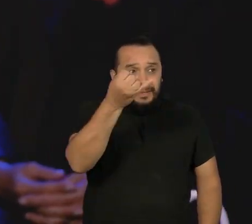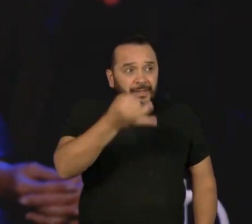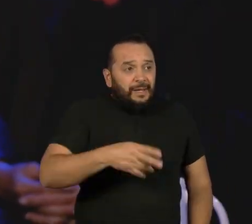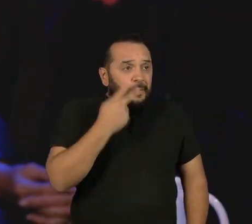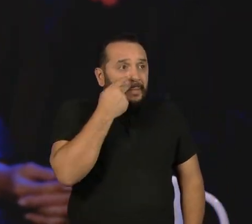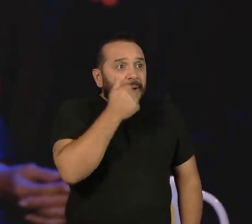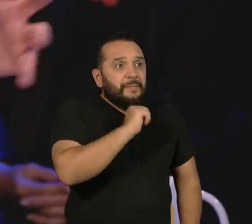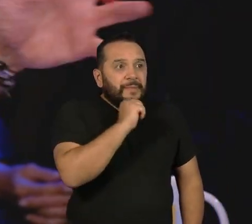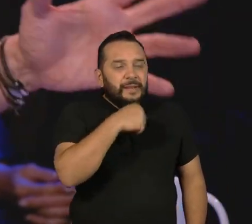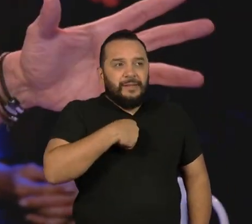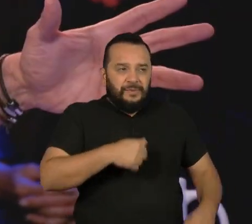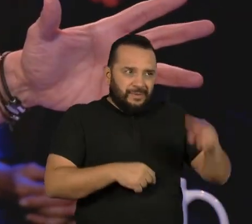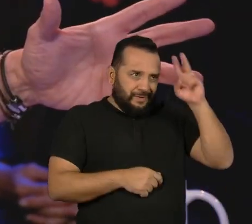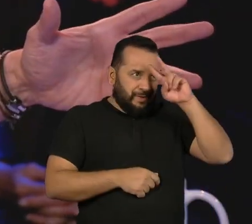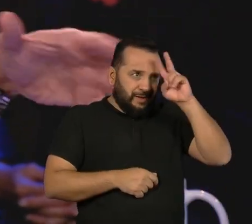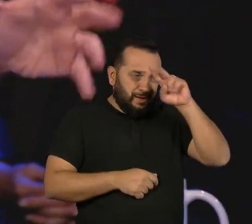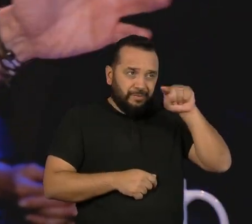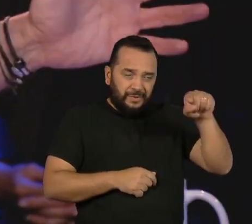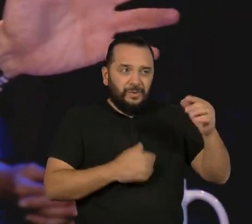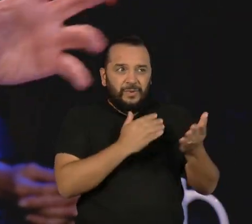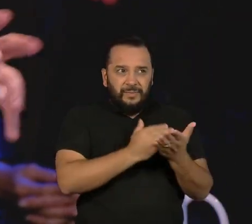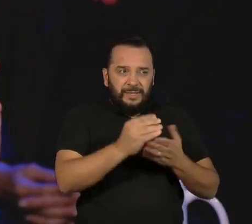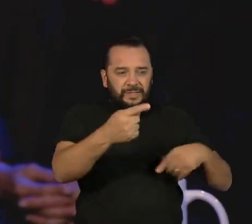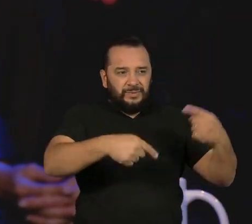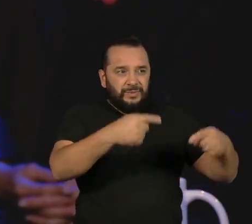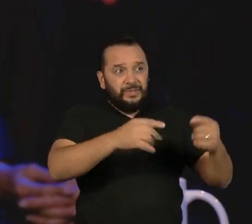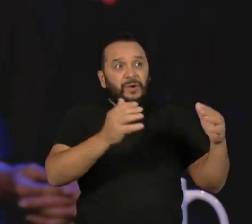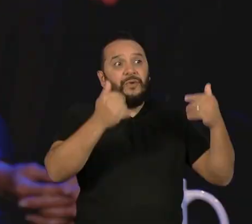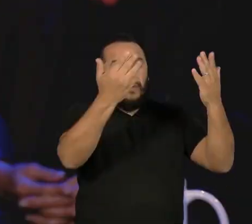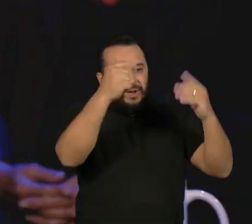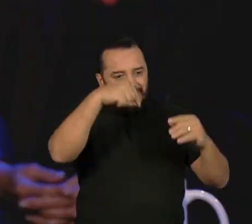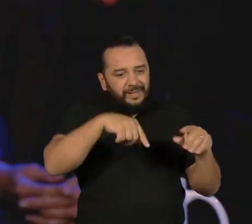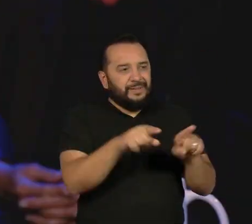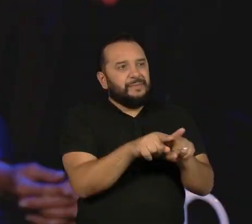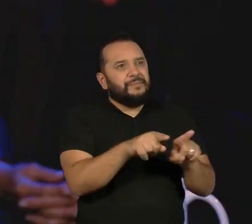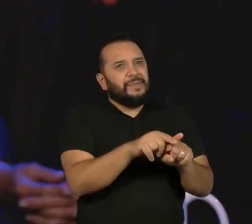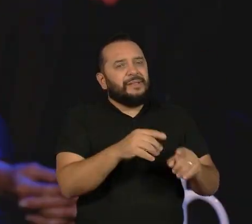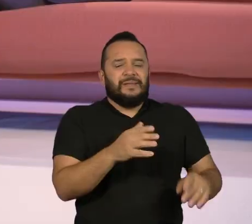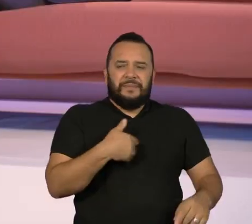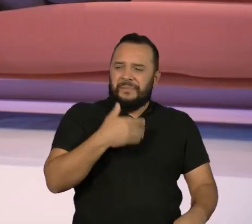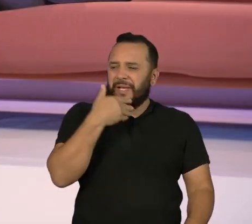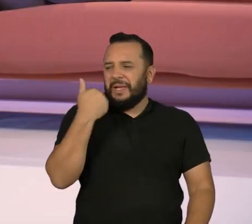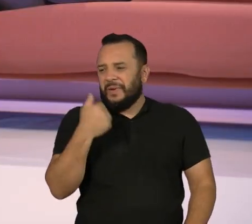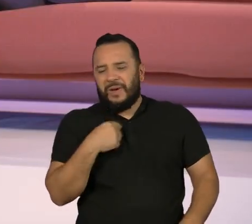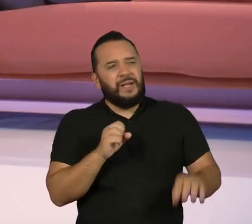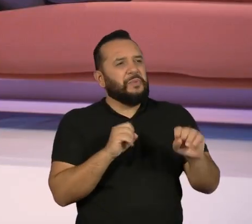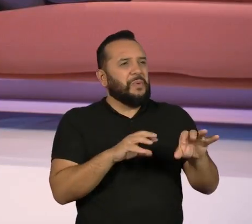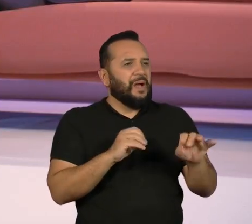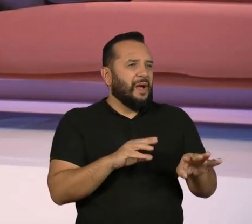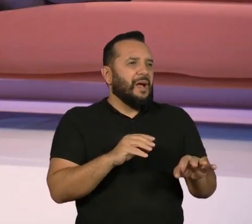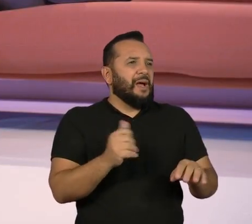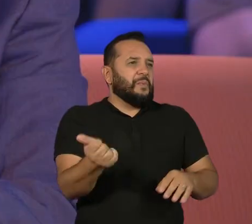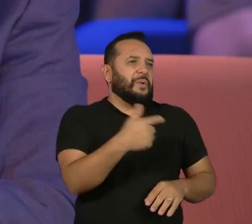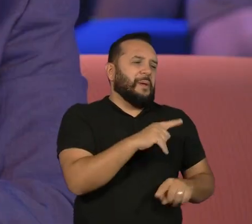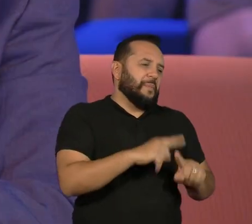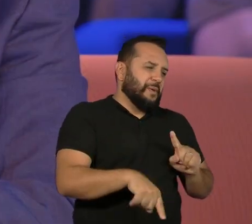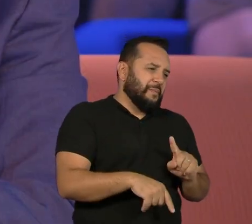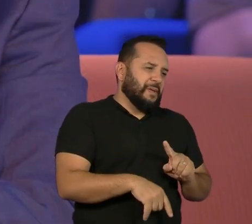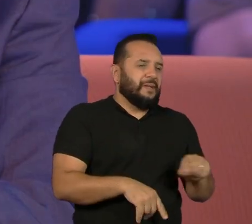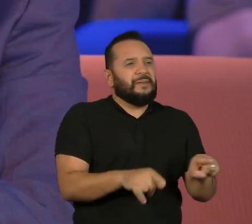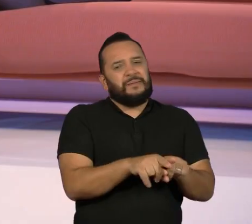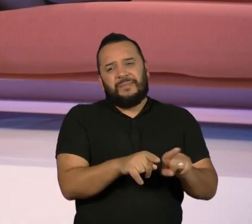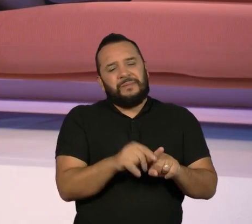porque eu me lembro, desde o começo, nessa discussão fora e aqui, alguns pais falam assim, mas não é melhor educar do que proibir? Não é melhor educar